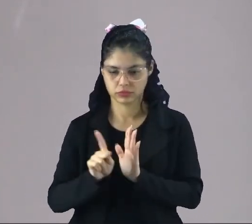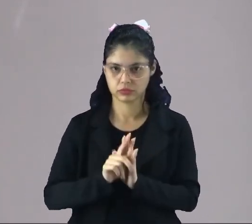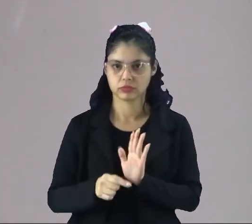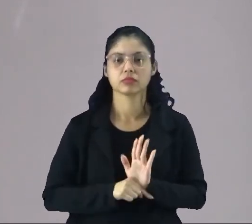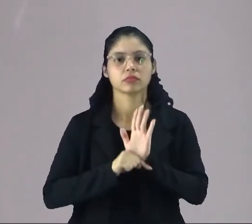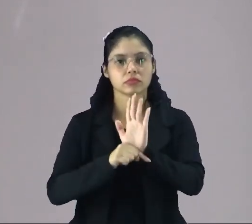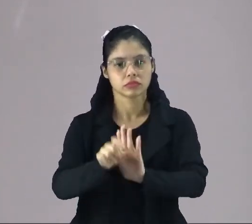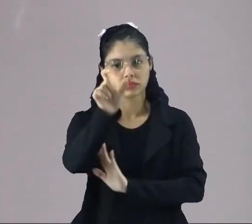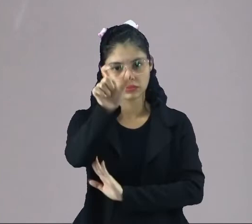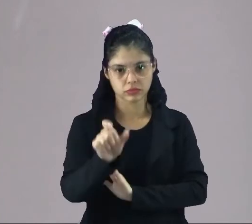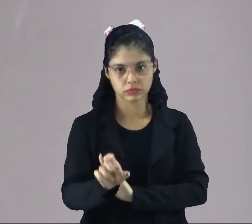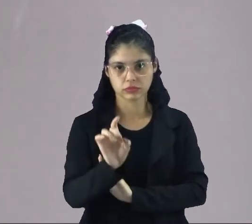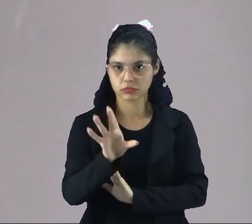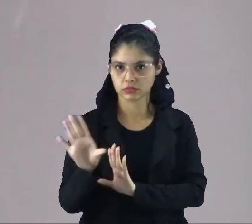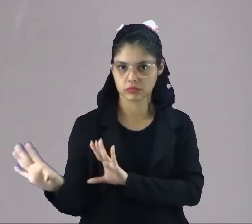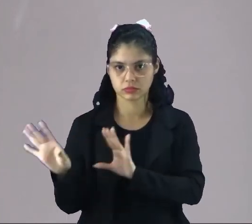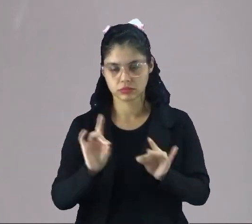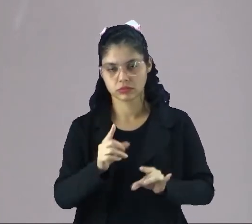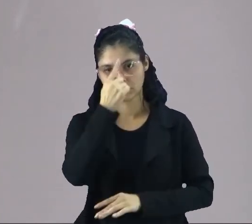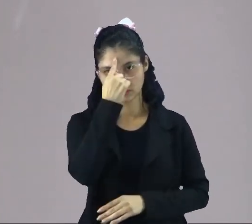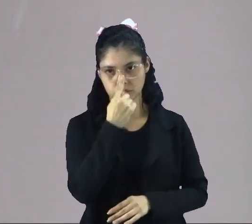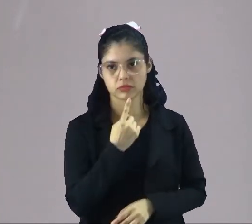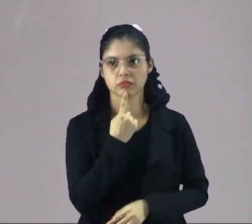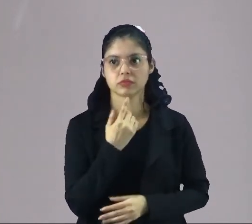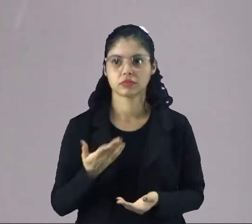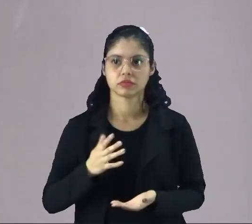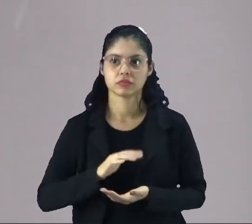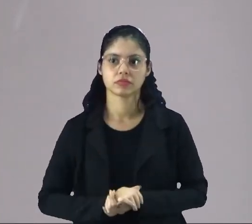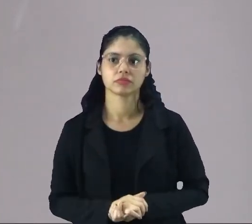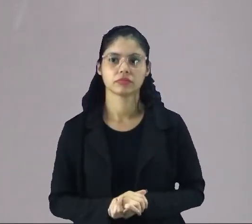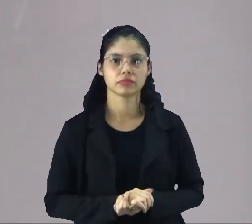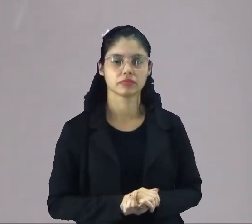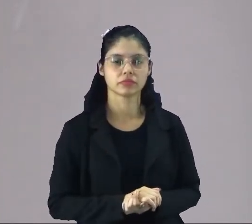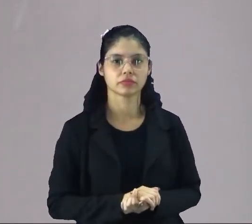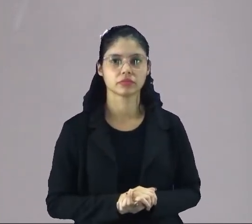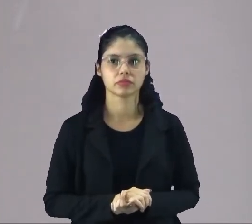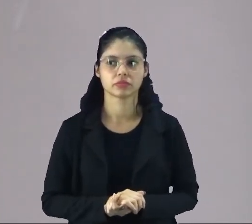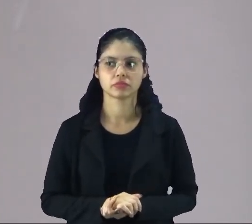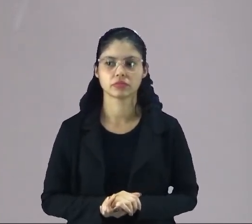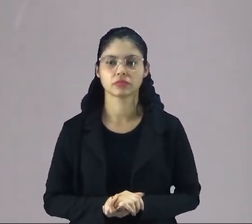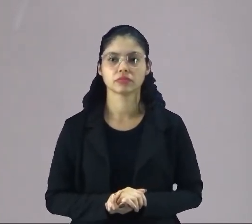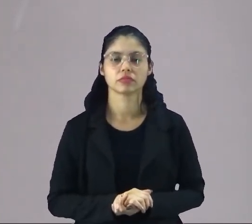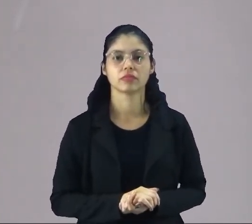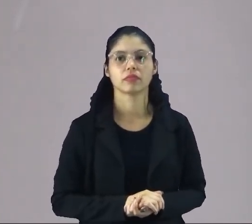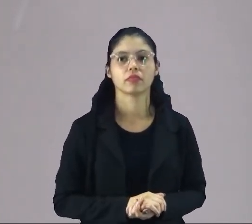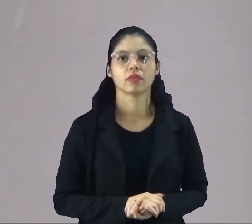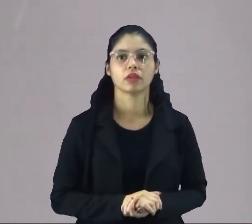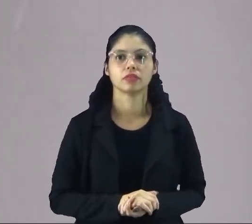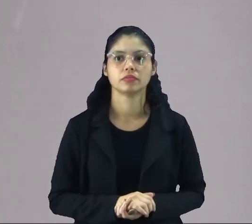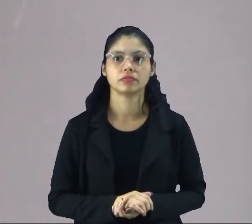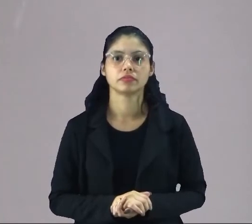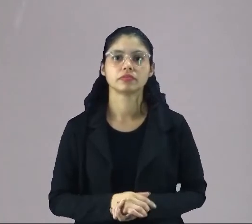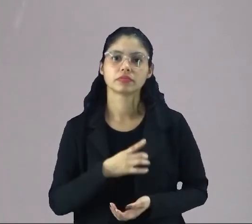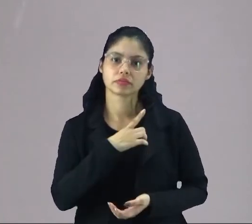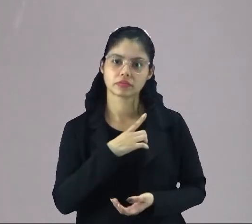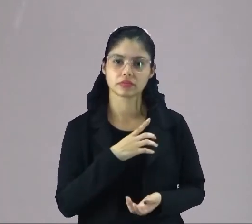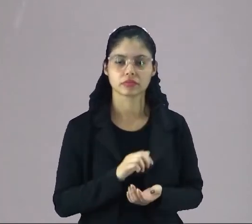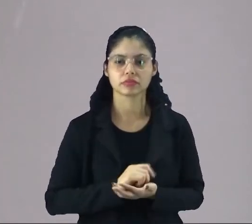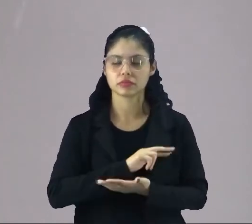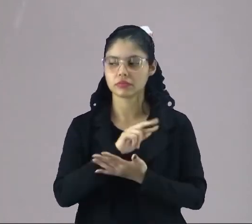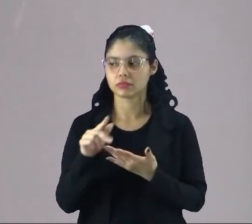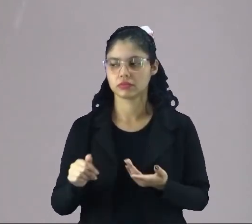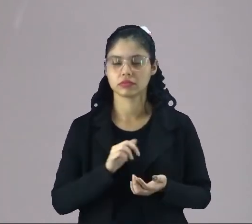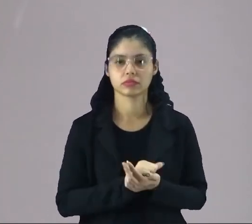está apenas representando e trazendo ali à tona aquele Deus, não é verdade? Então nós temos essas